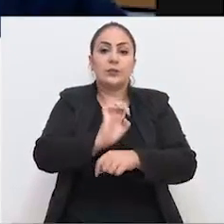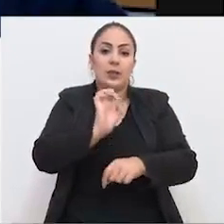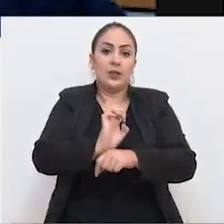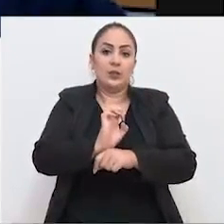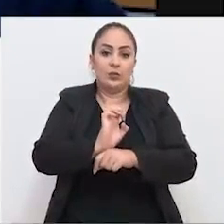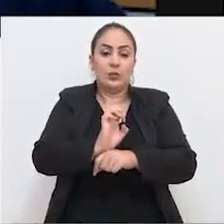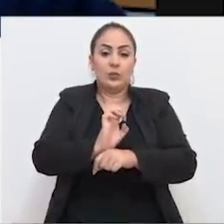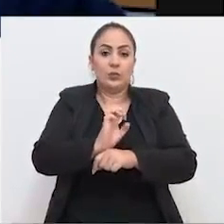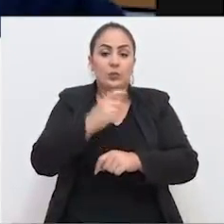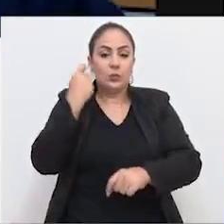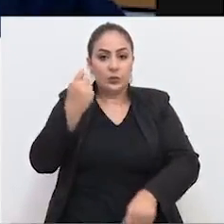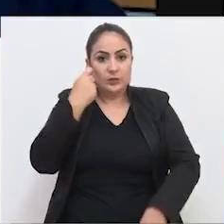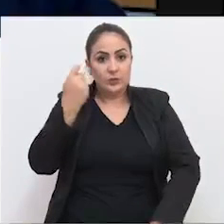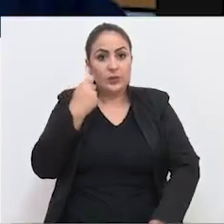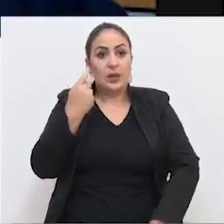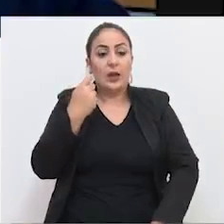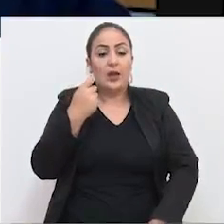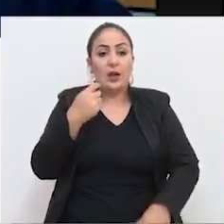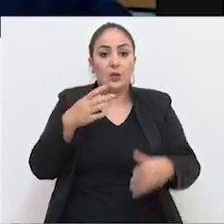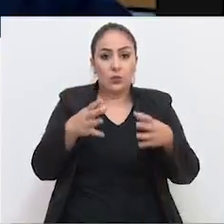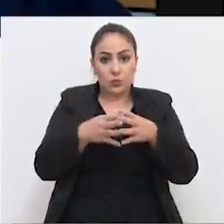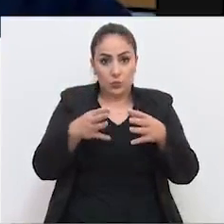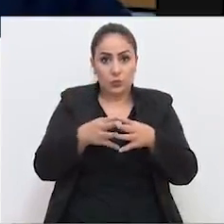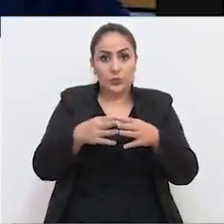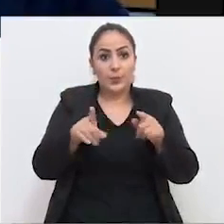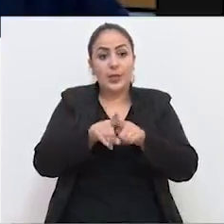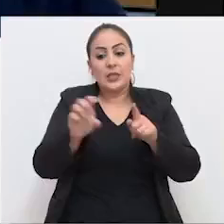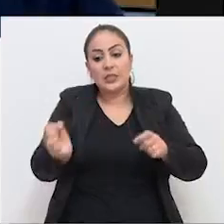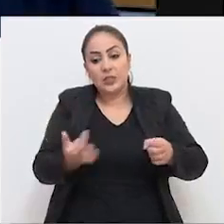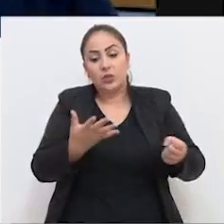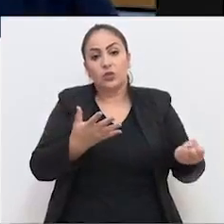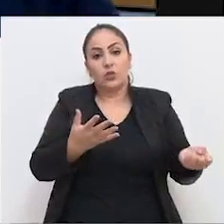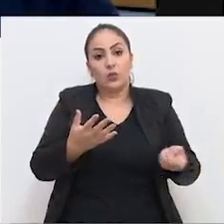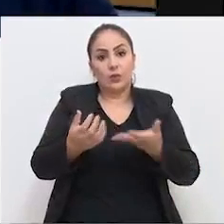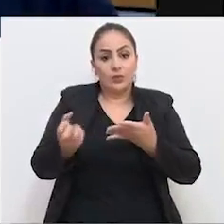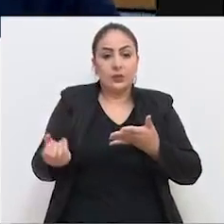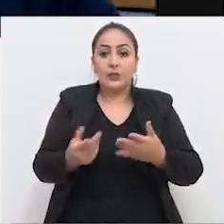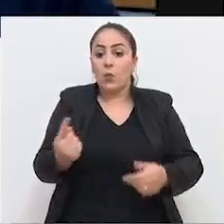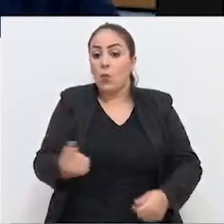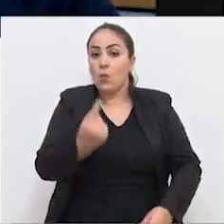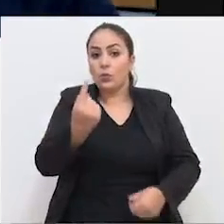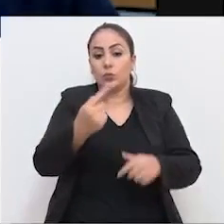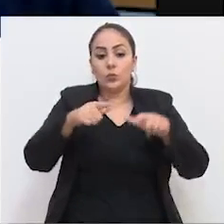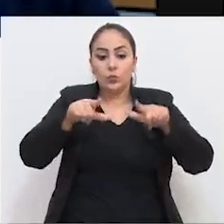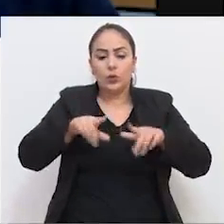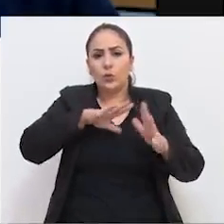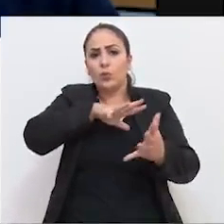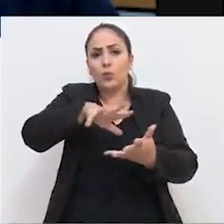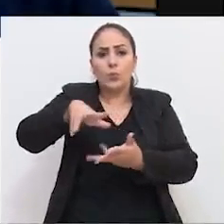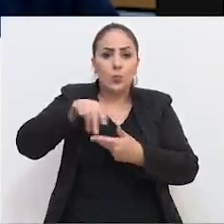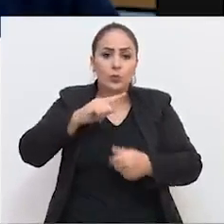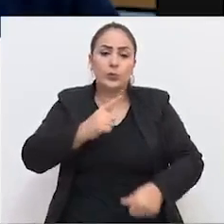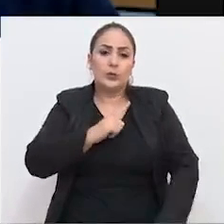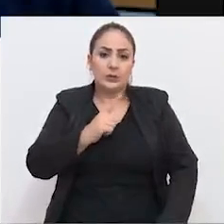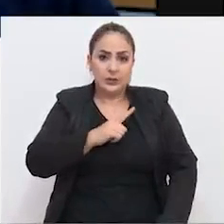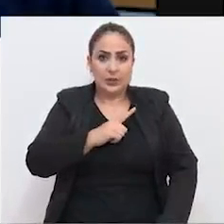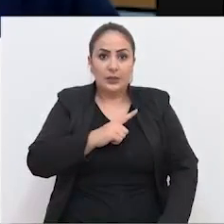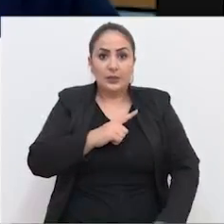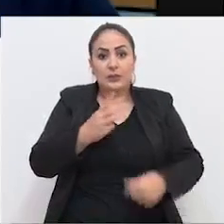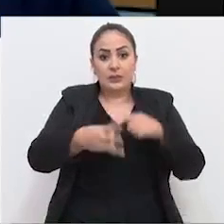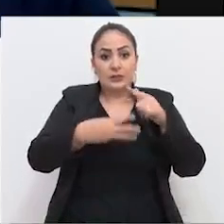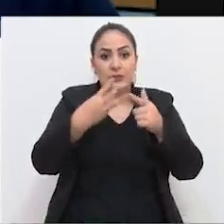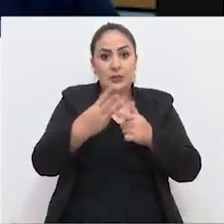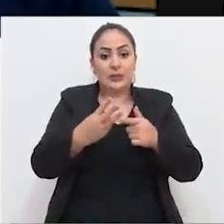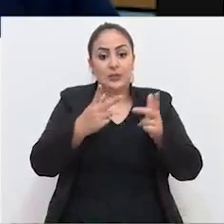Sul, além, obviamente, das equipes técnicas. E a inovação, né, governador? É o único lugar no mundo onde há